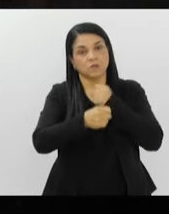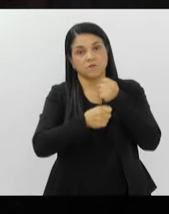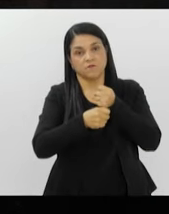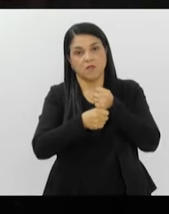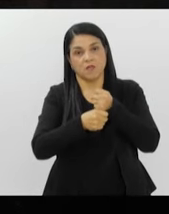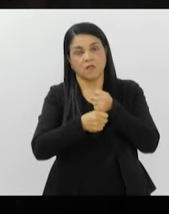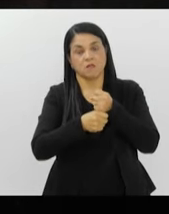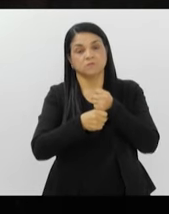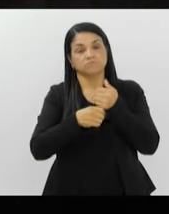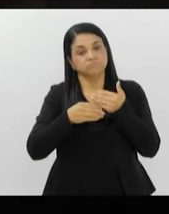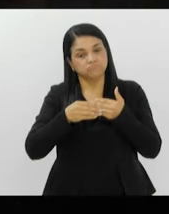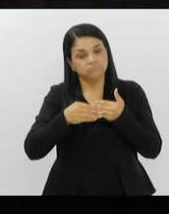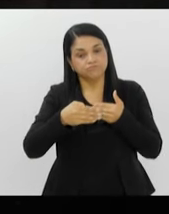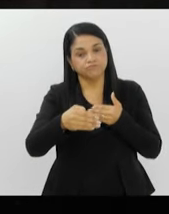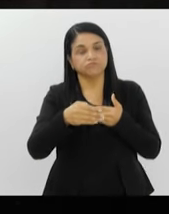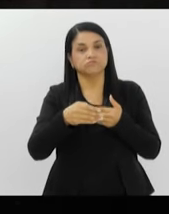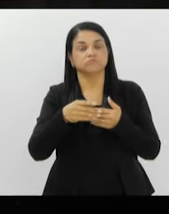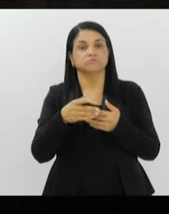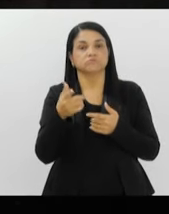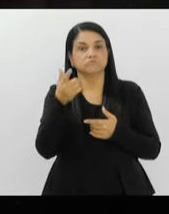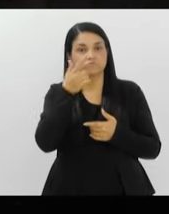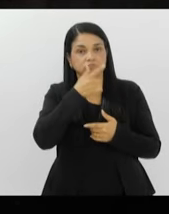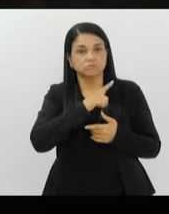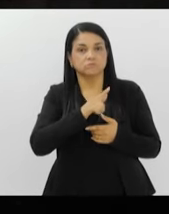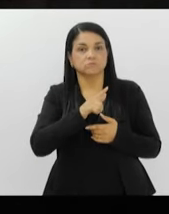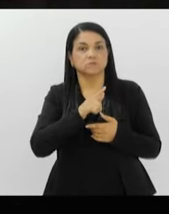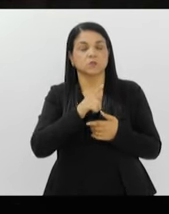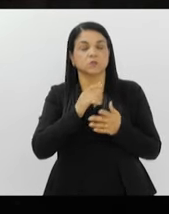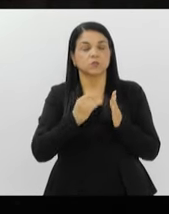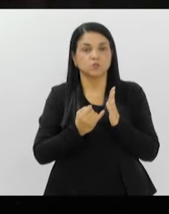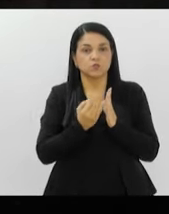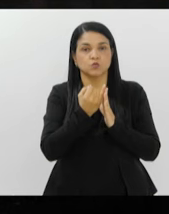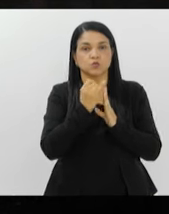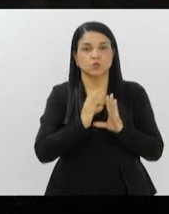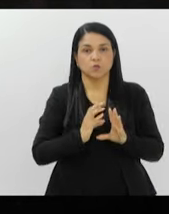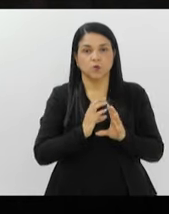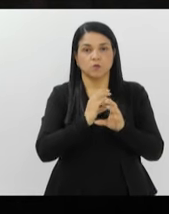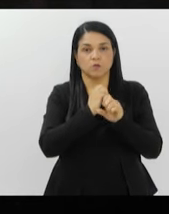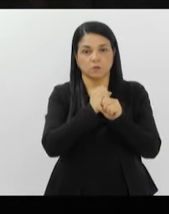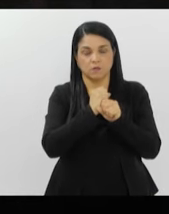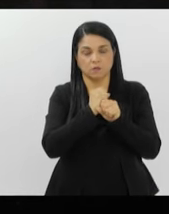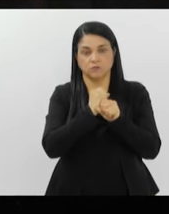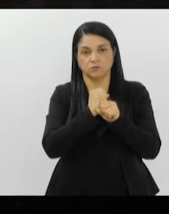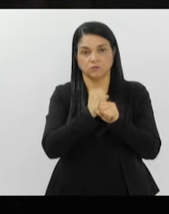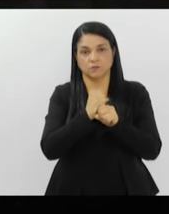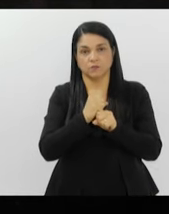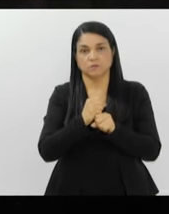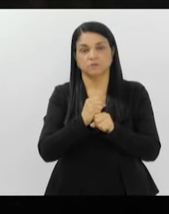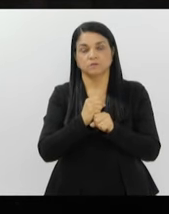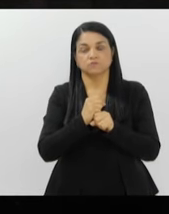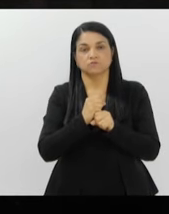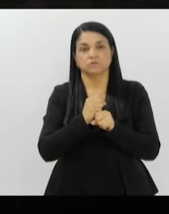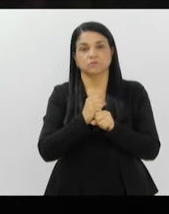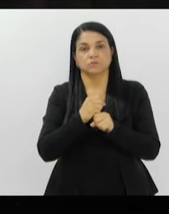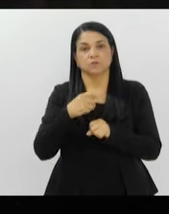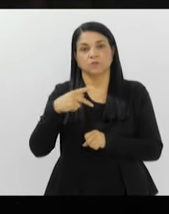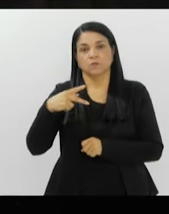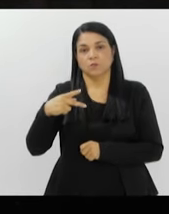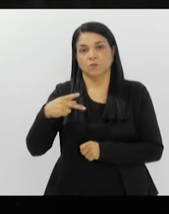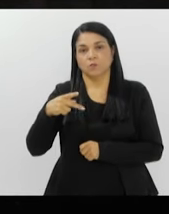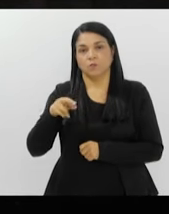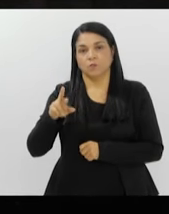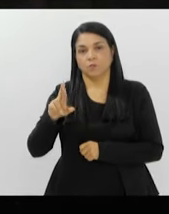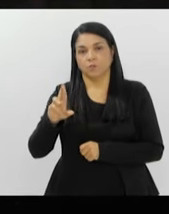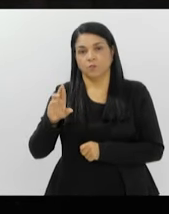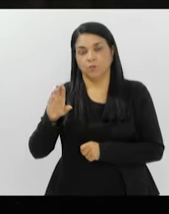partir de 25 ingressar com juros calculados função do propag